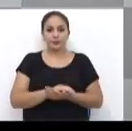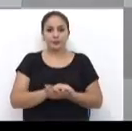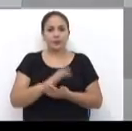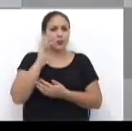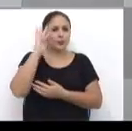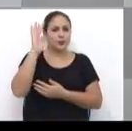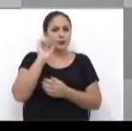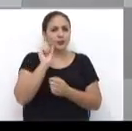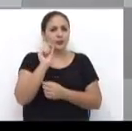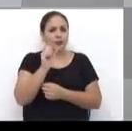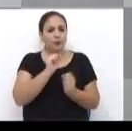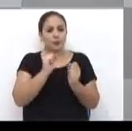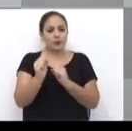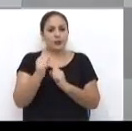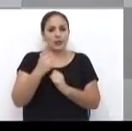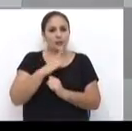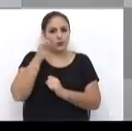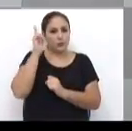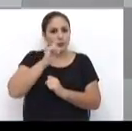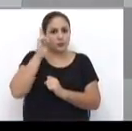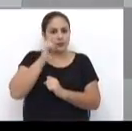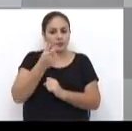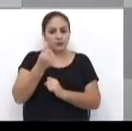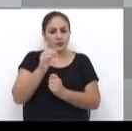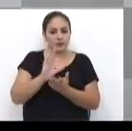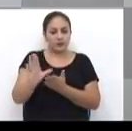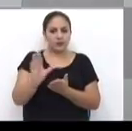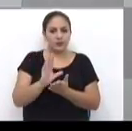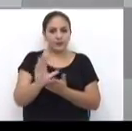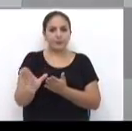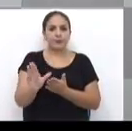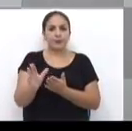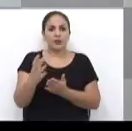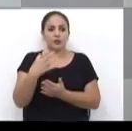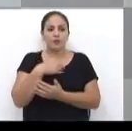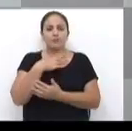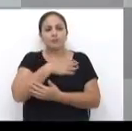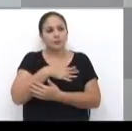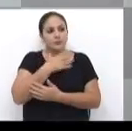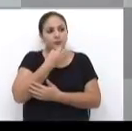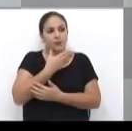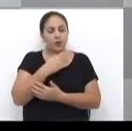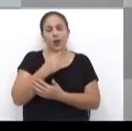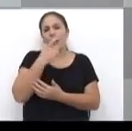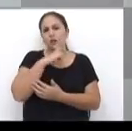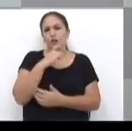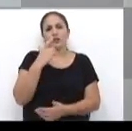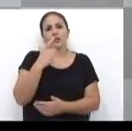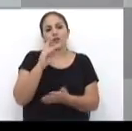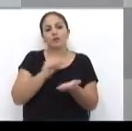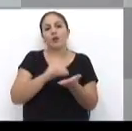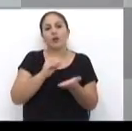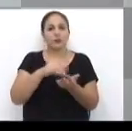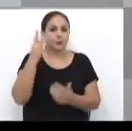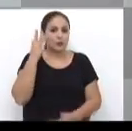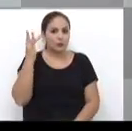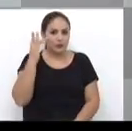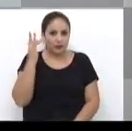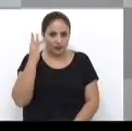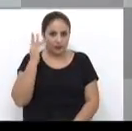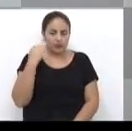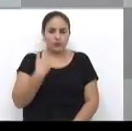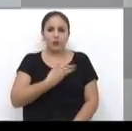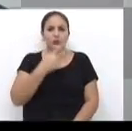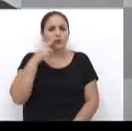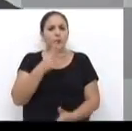modo satisfatório, principalmente empreendimentos culturais, é uma ingenuidade. Nós percebemos aí diversos entes federativos com dificuldade, inclusive para pagar a folha